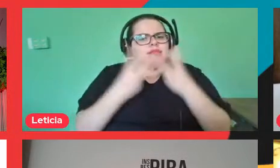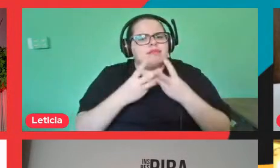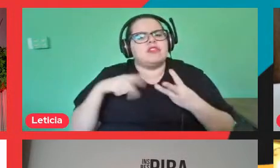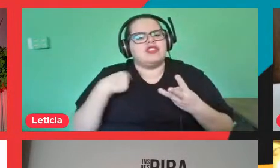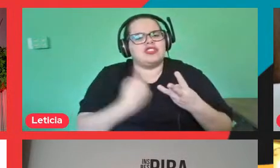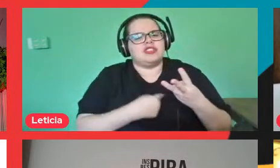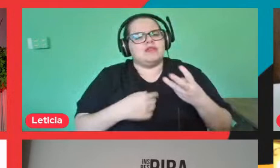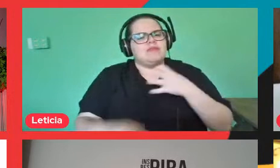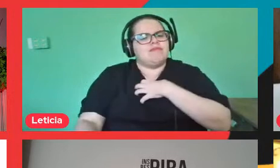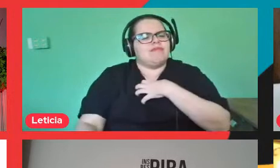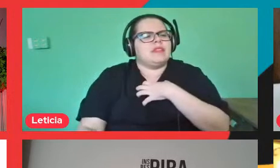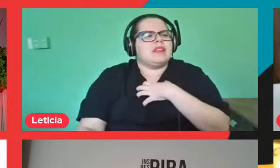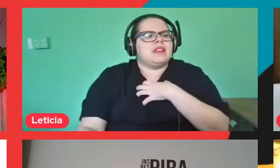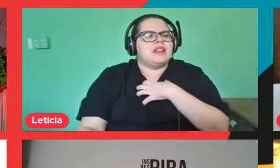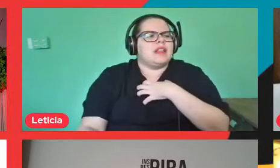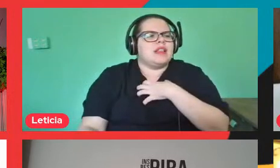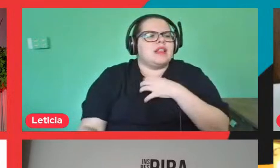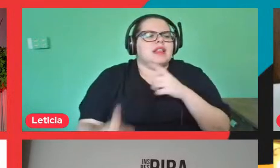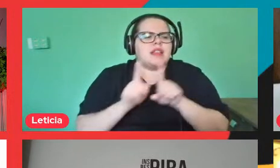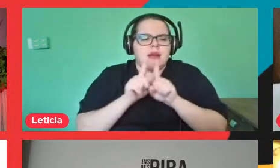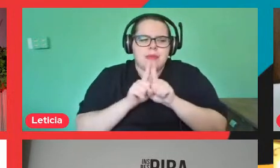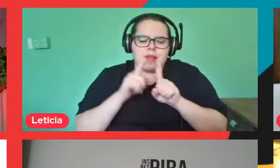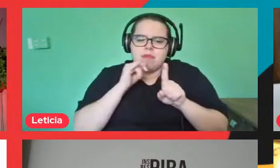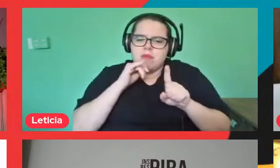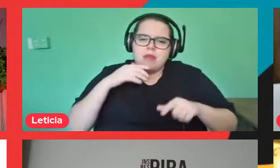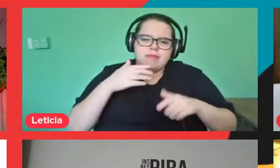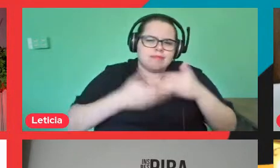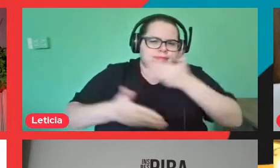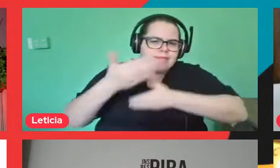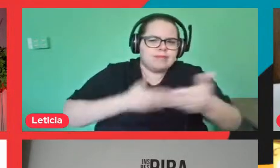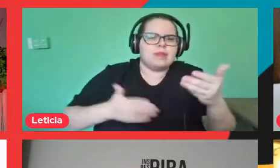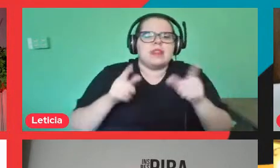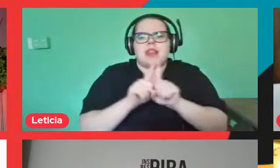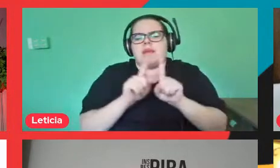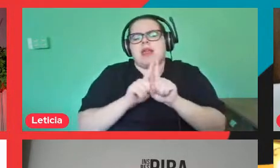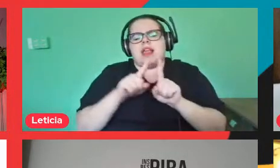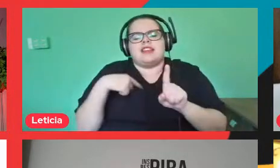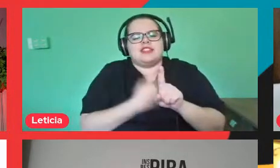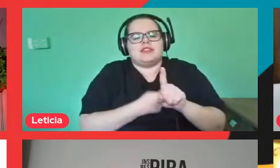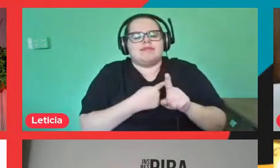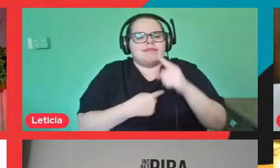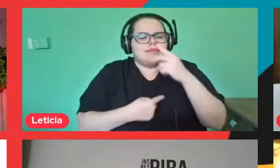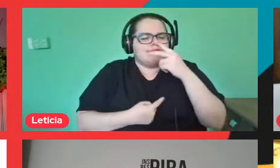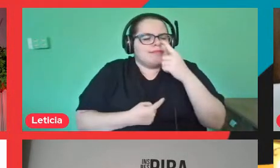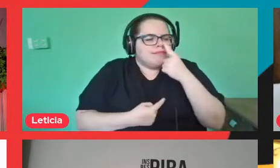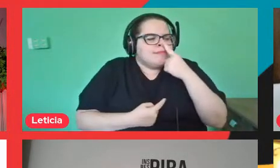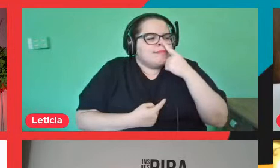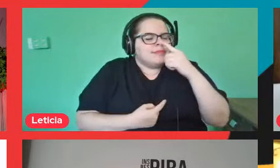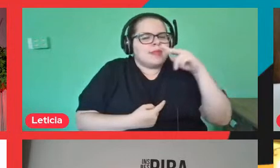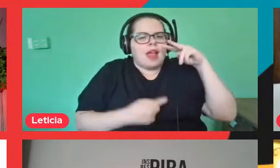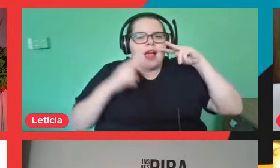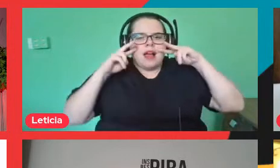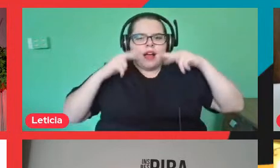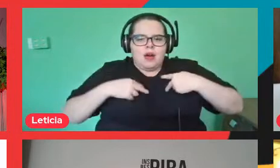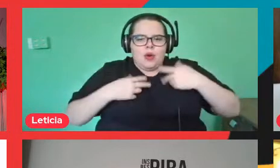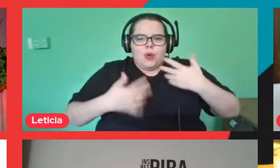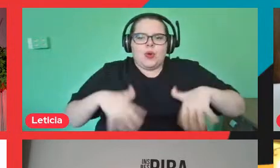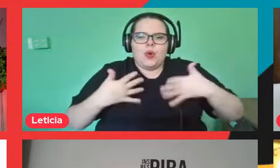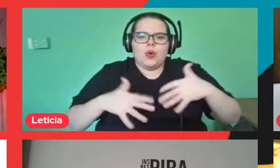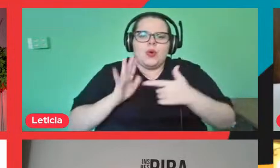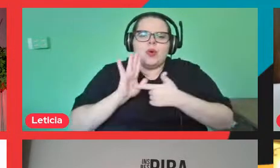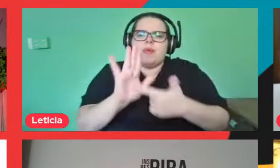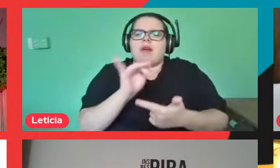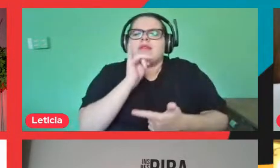acaba revisitando ali partes, né, do nosso eu que talvez até então